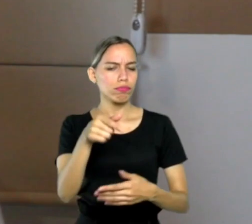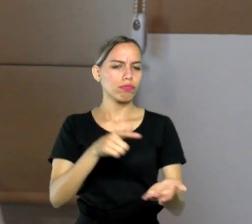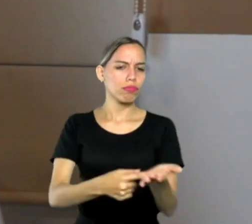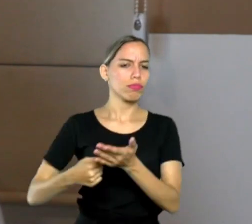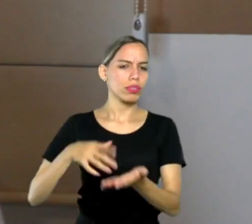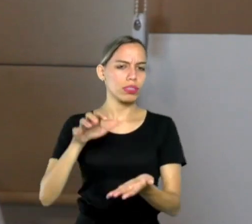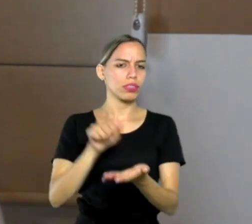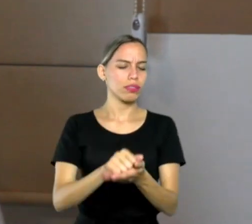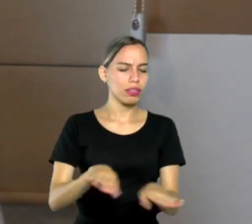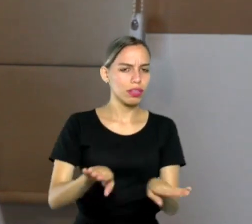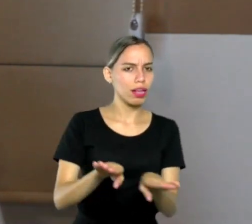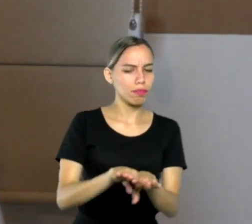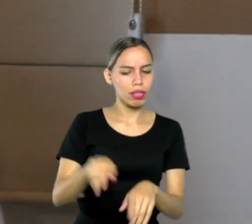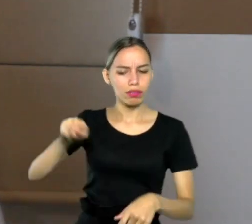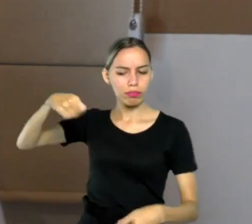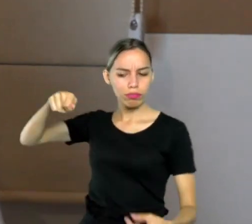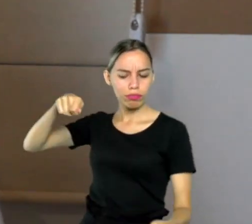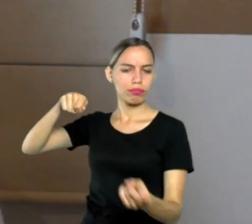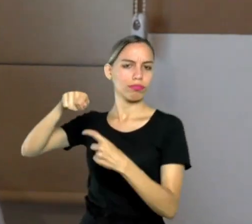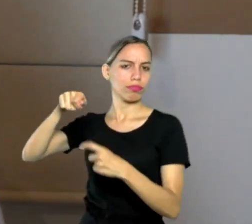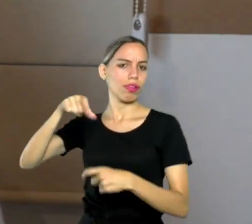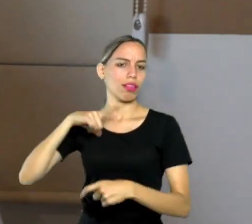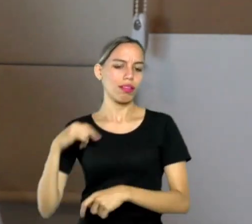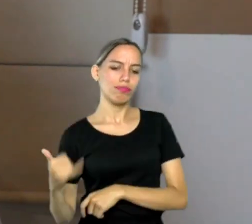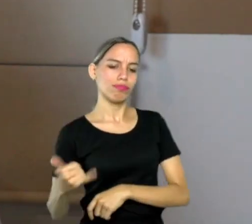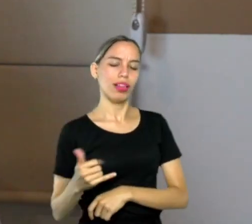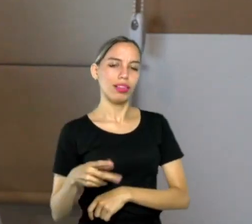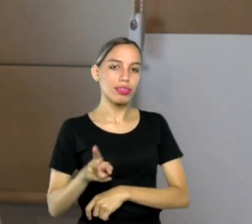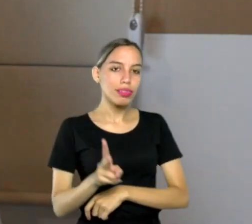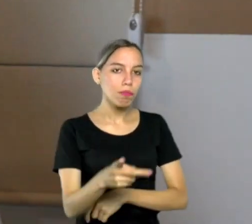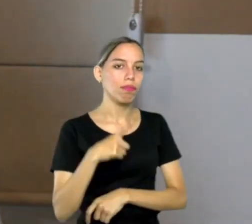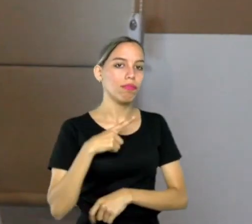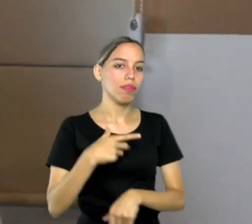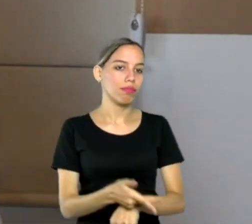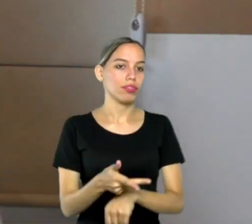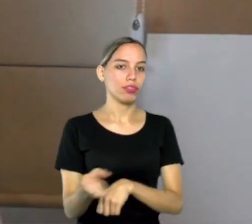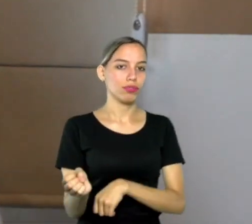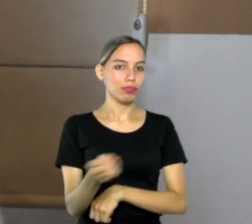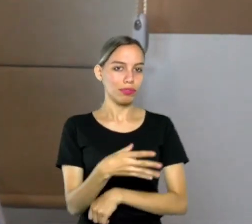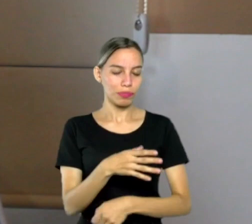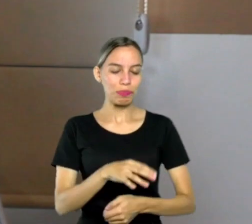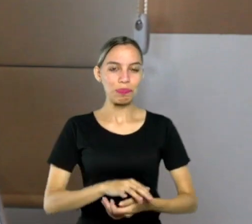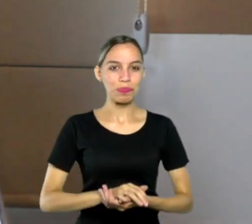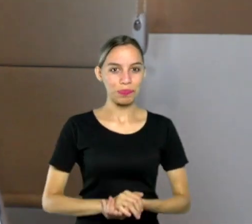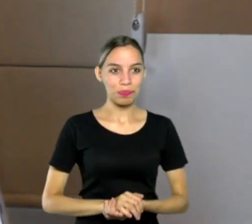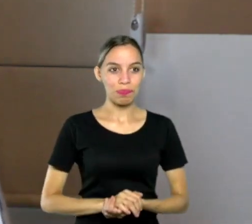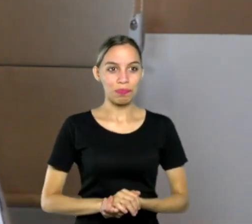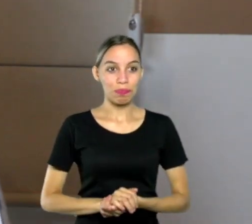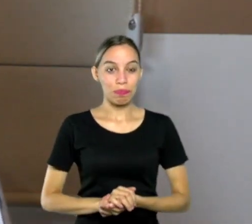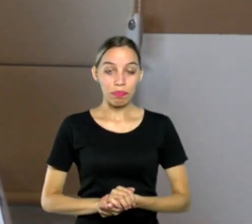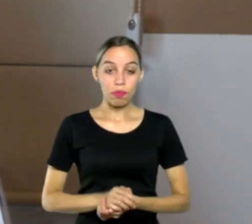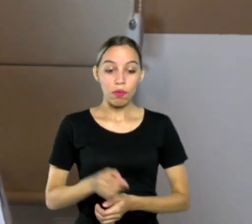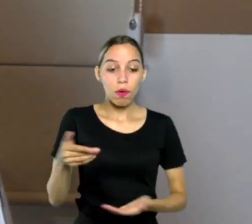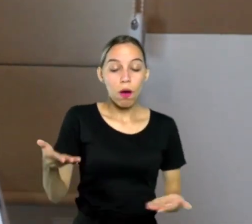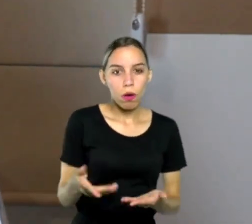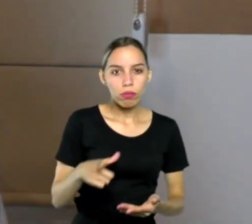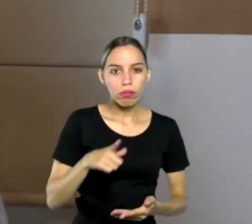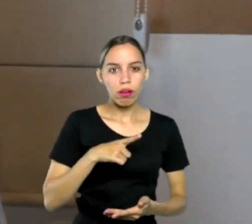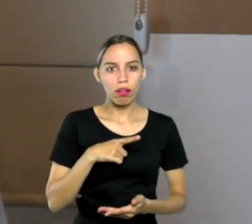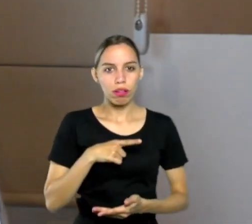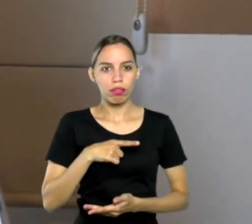para receber as nossas notificações sempre que um novo programa como este entrar no ar. Conosco, além da